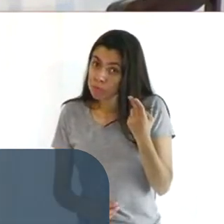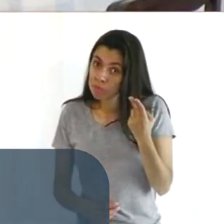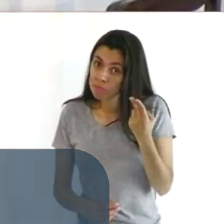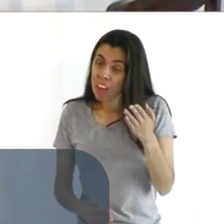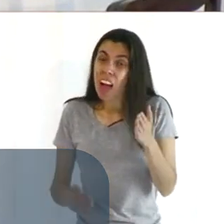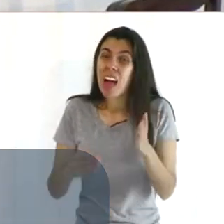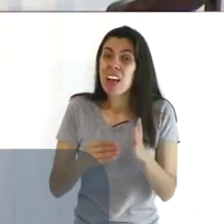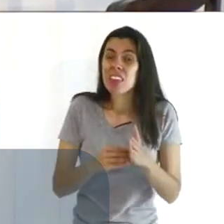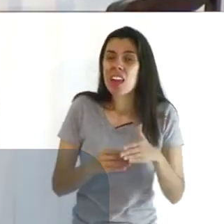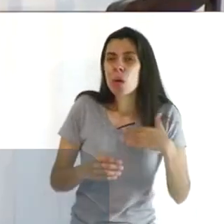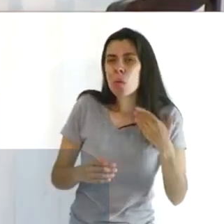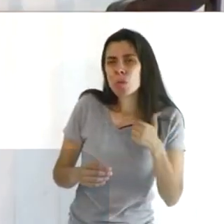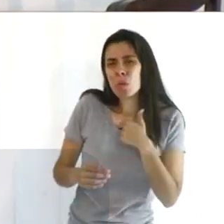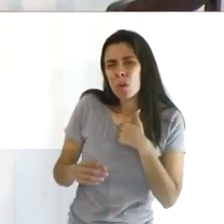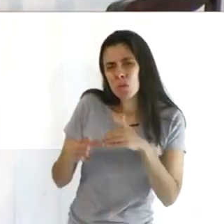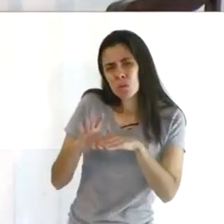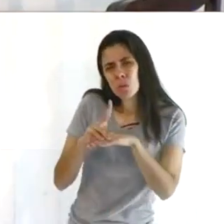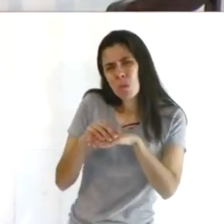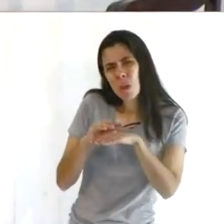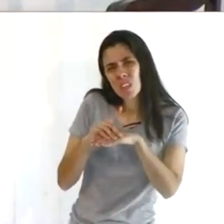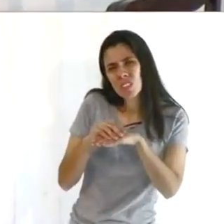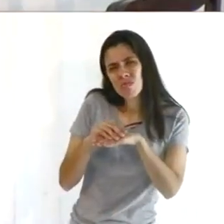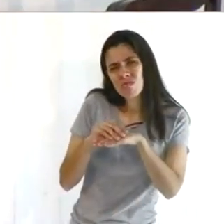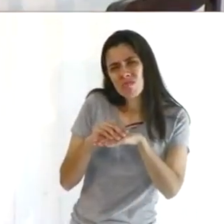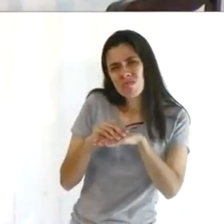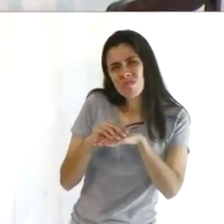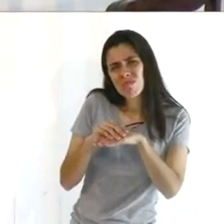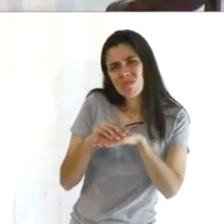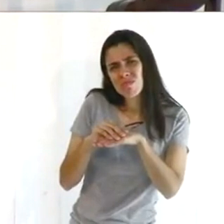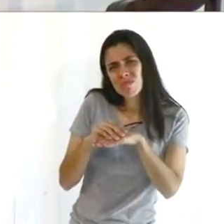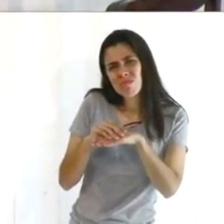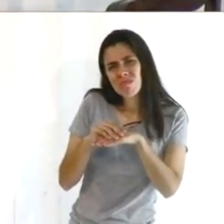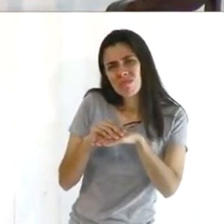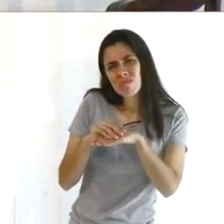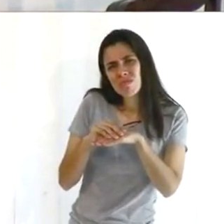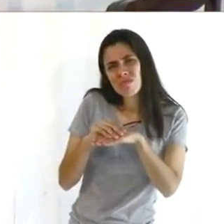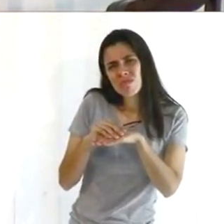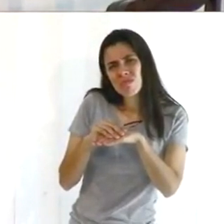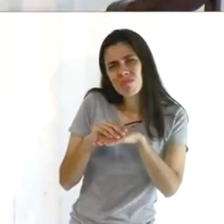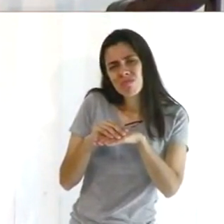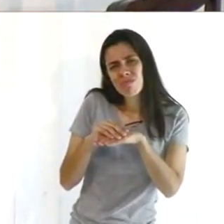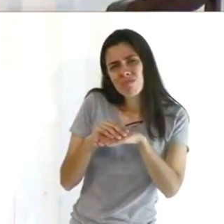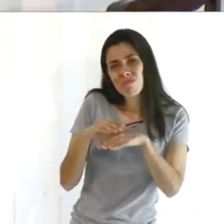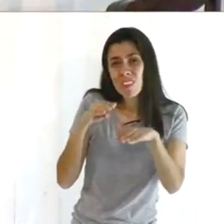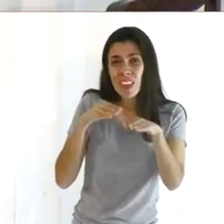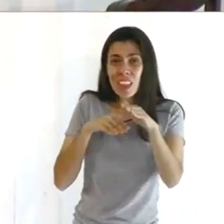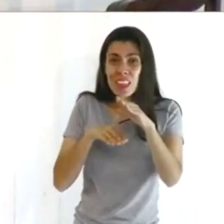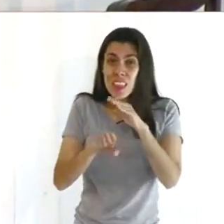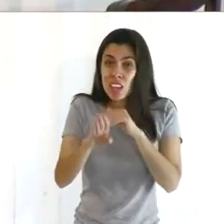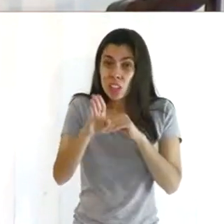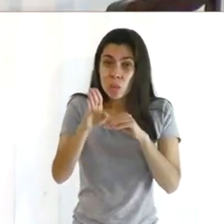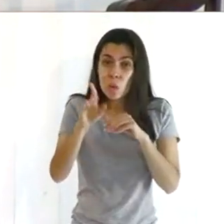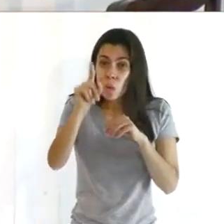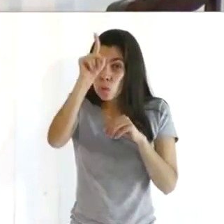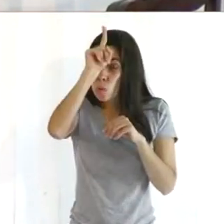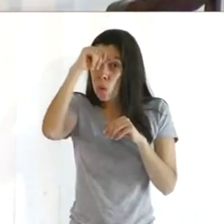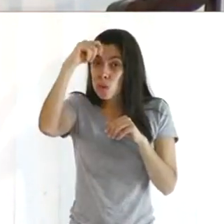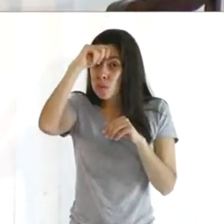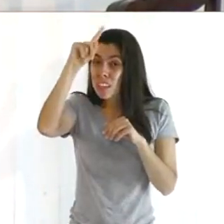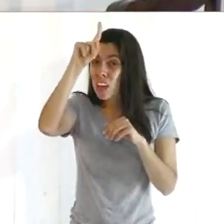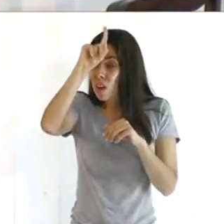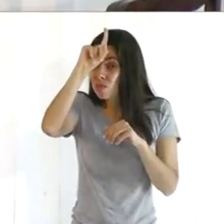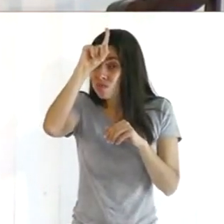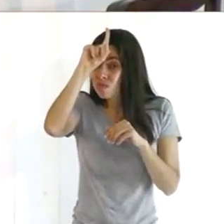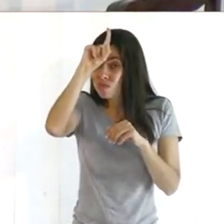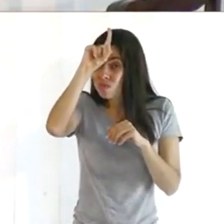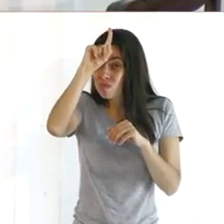dor? Até quando, Senhor, eu estarei ainda dentro deste hospital? Até quando,